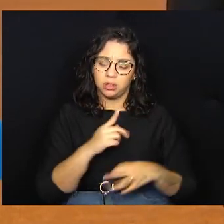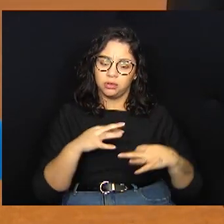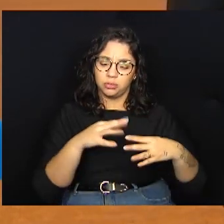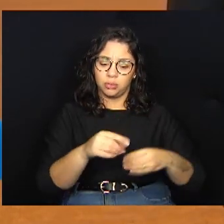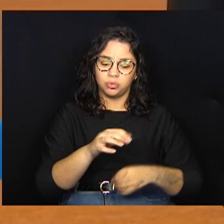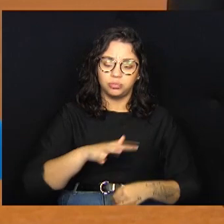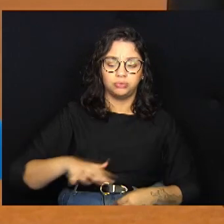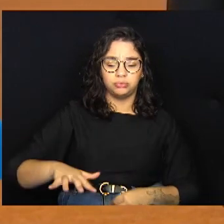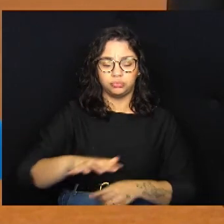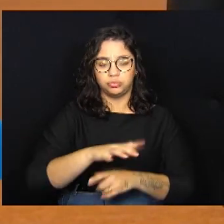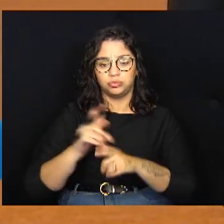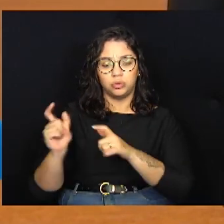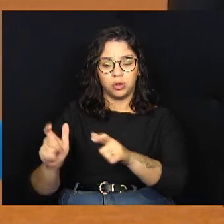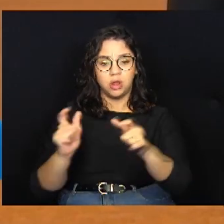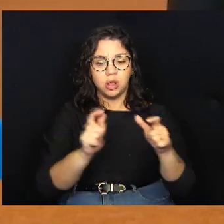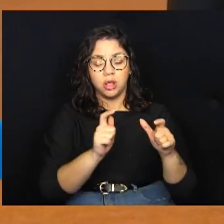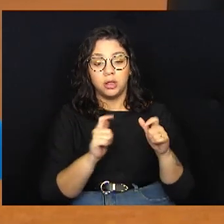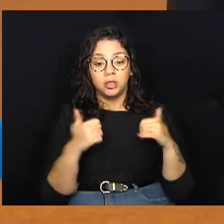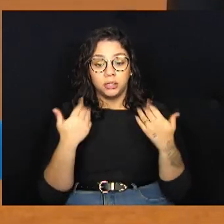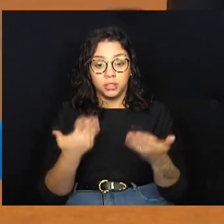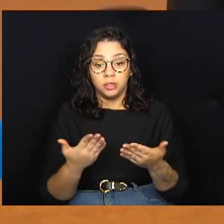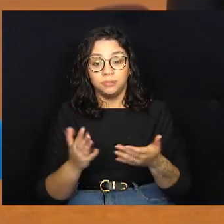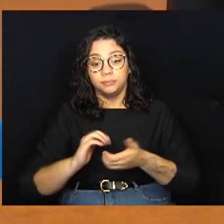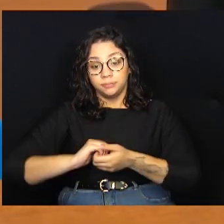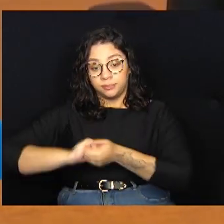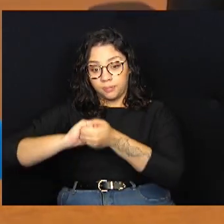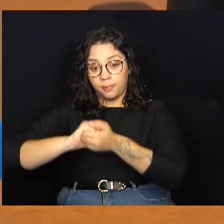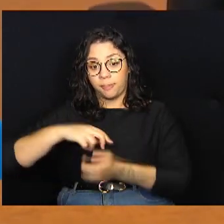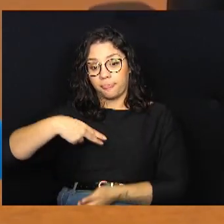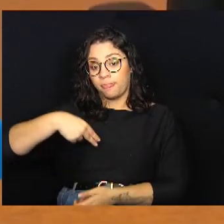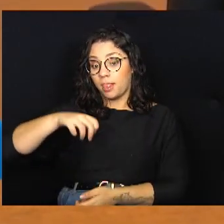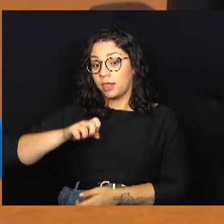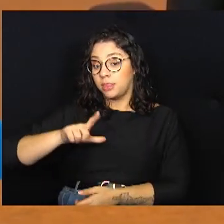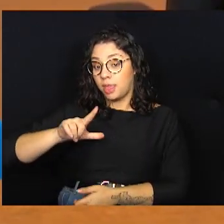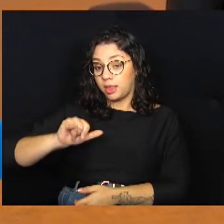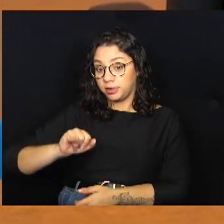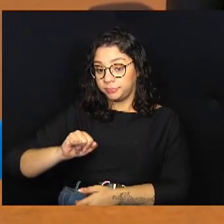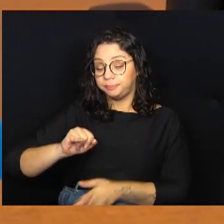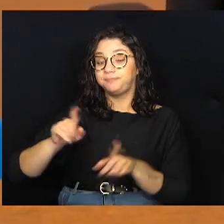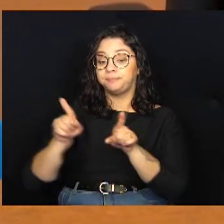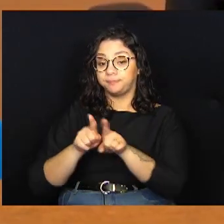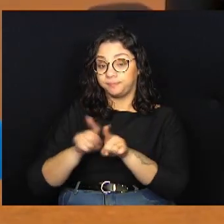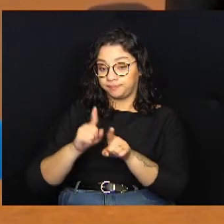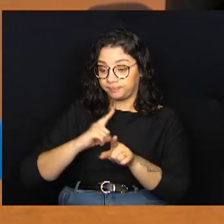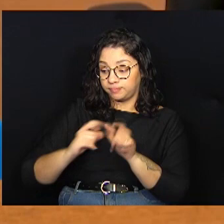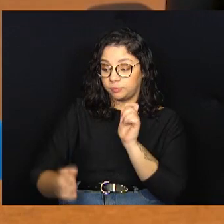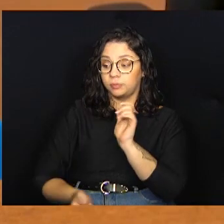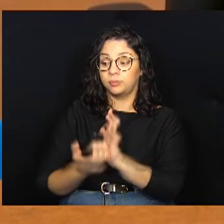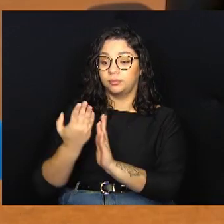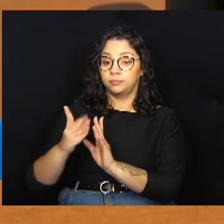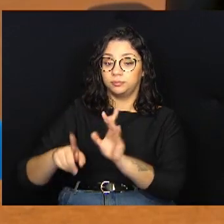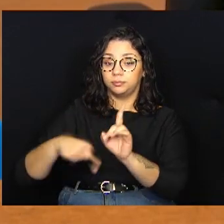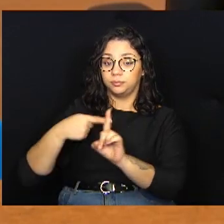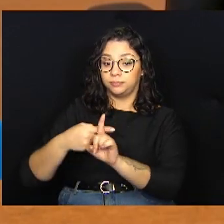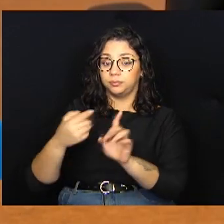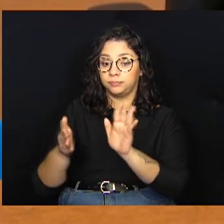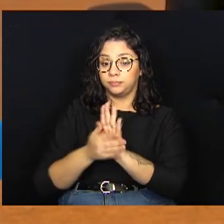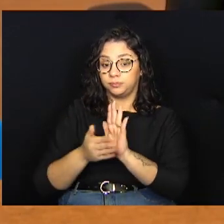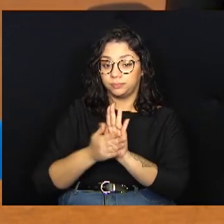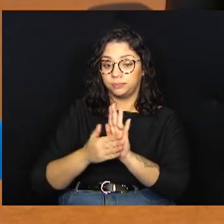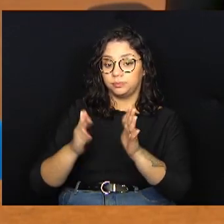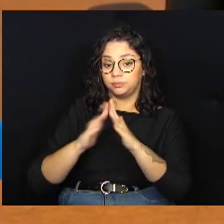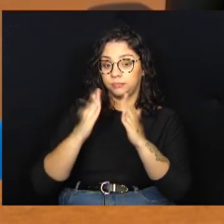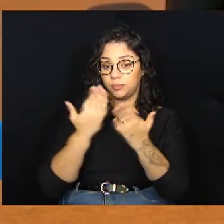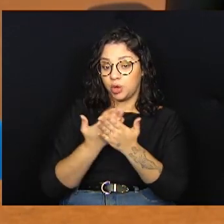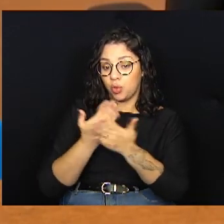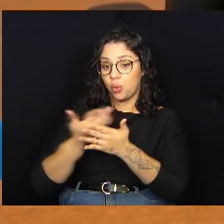ambientes. Portanto, eu quero cumprimentar a Nelly por ter também promovido mais essa iniciativa pela Elecamp. É